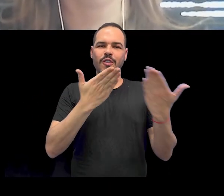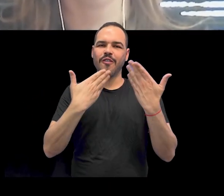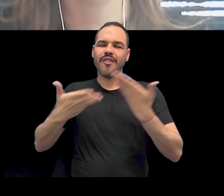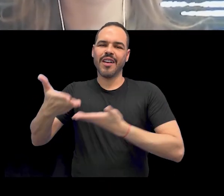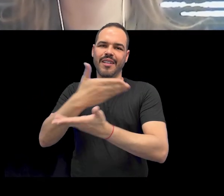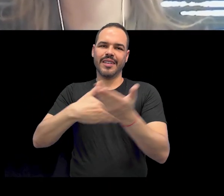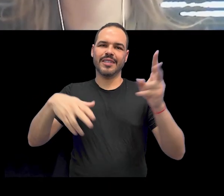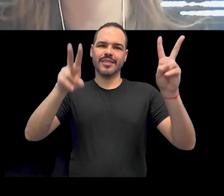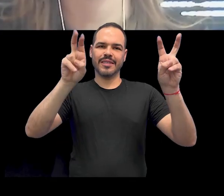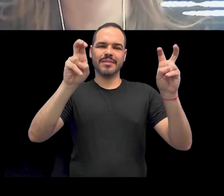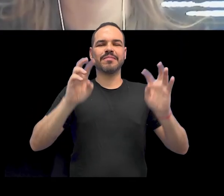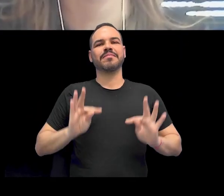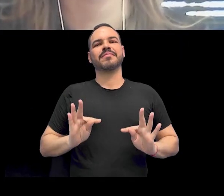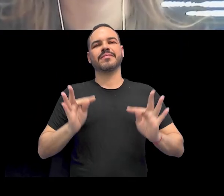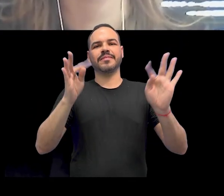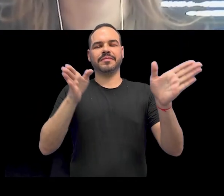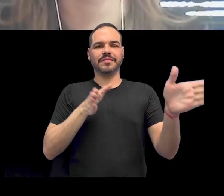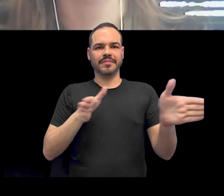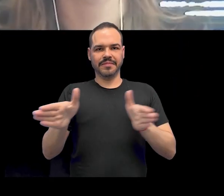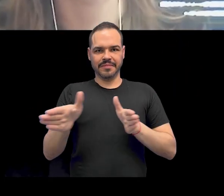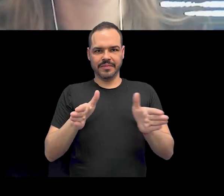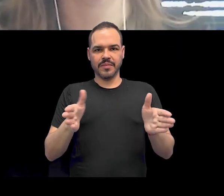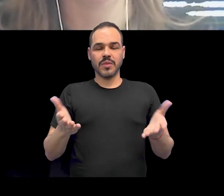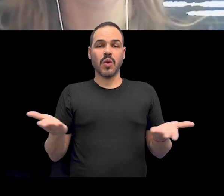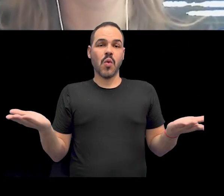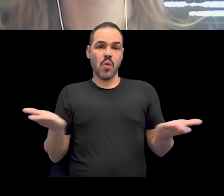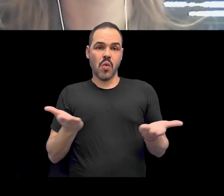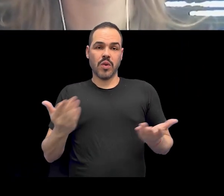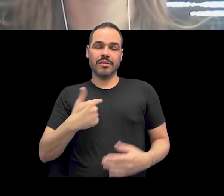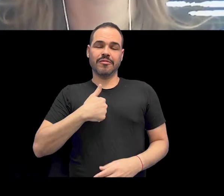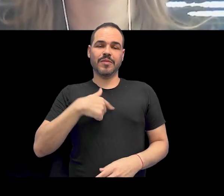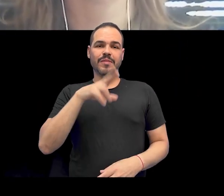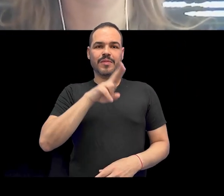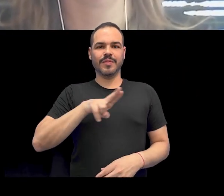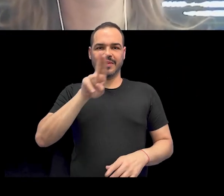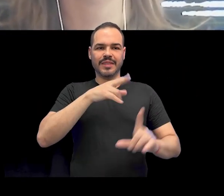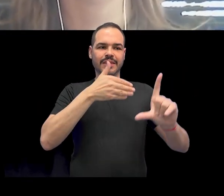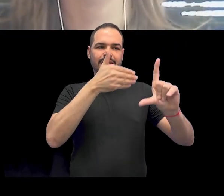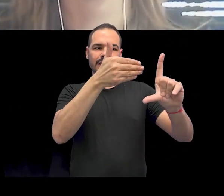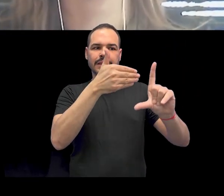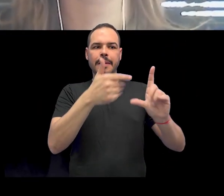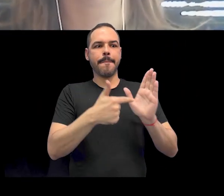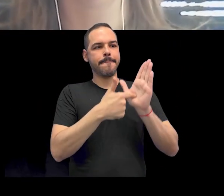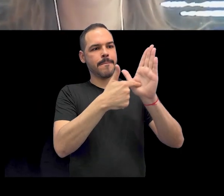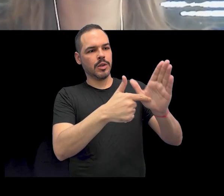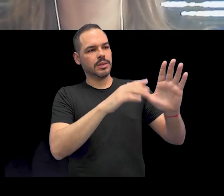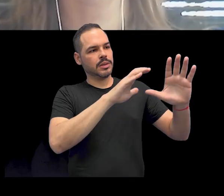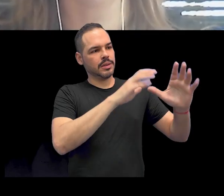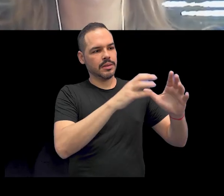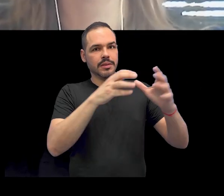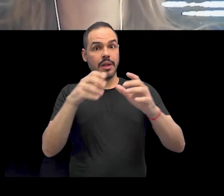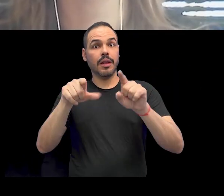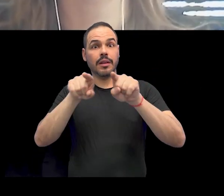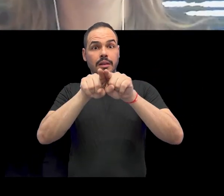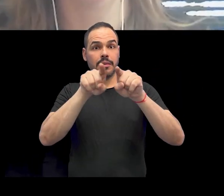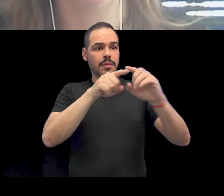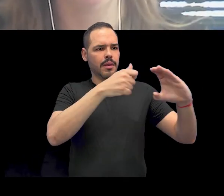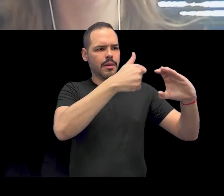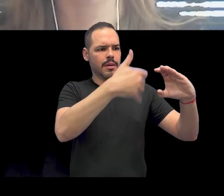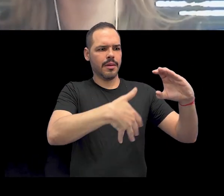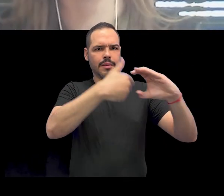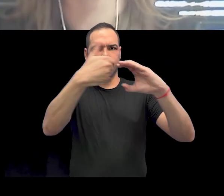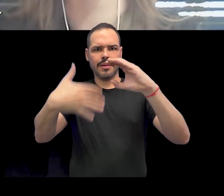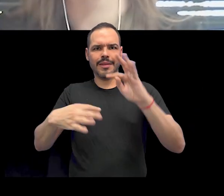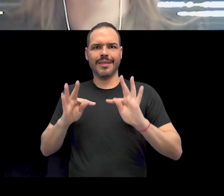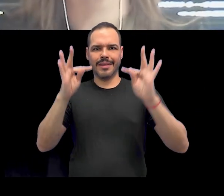tecnologia assistiva. Hoje eu vou fazer uso de slides para demonstrar a classificação e características da tecnologia